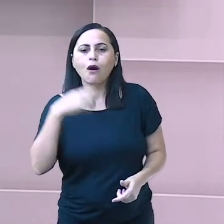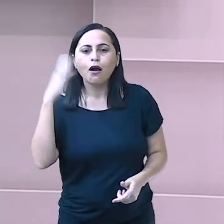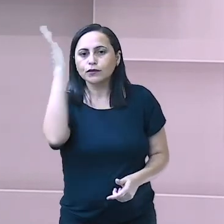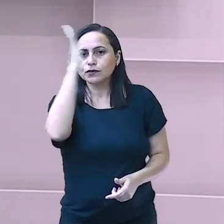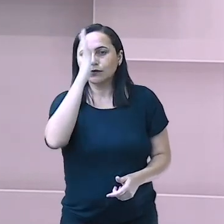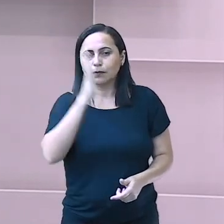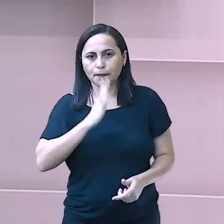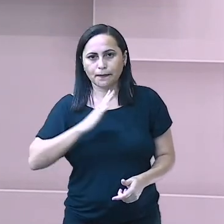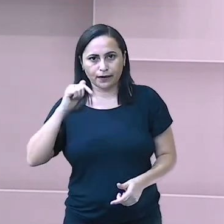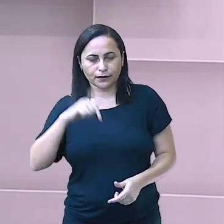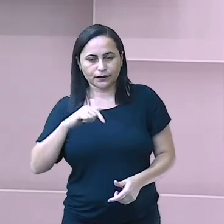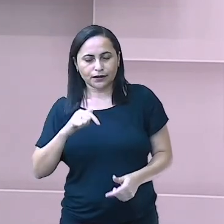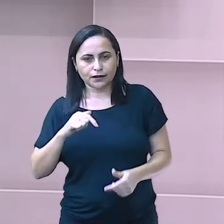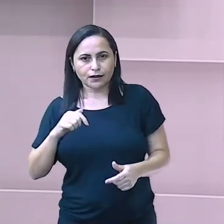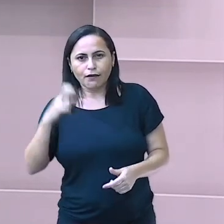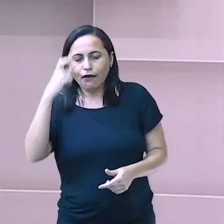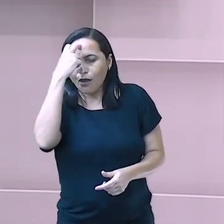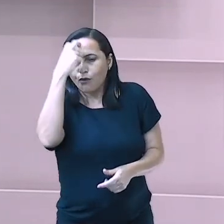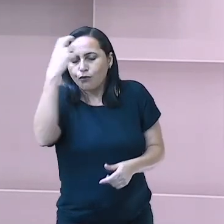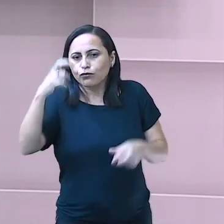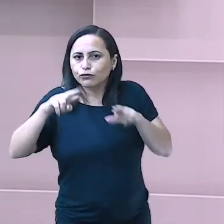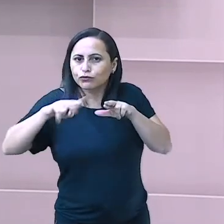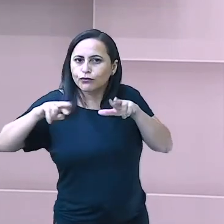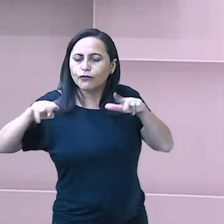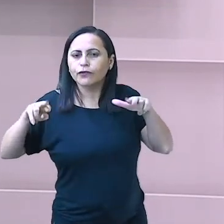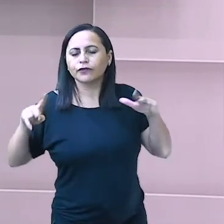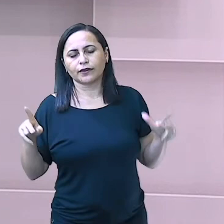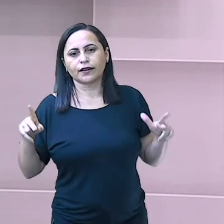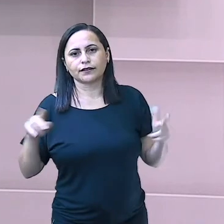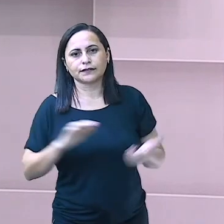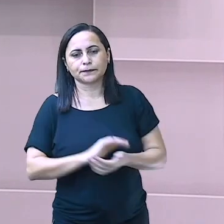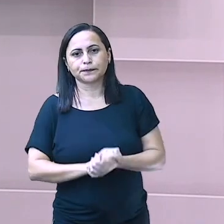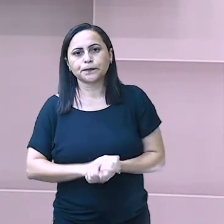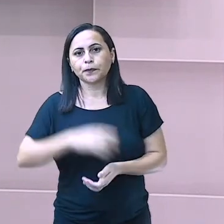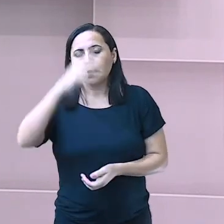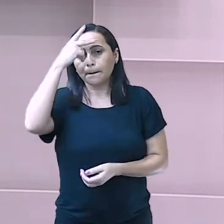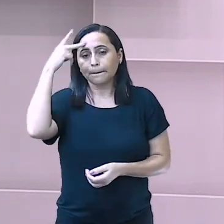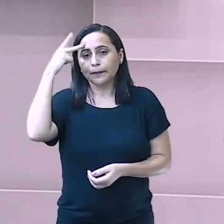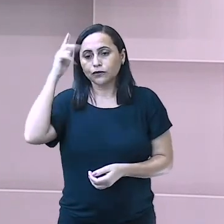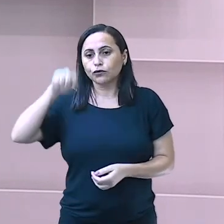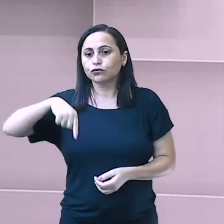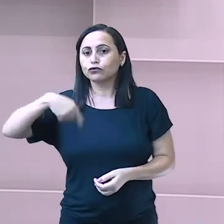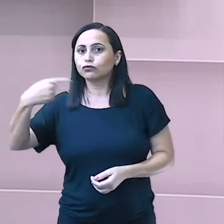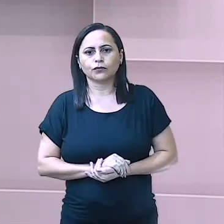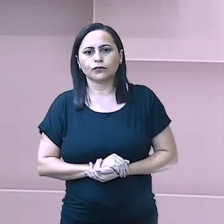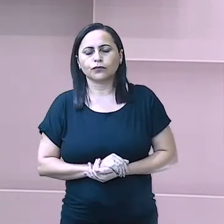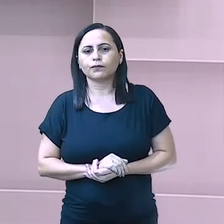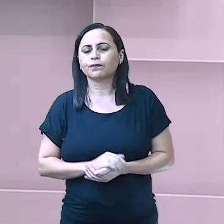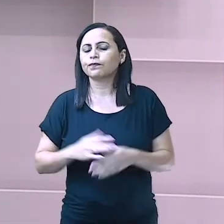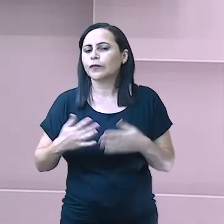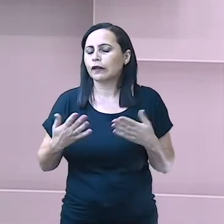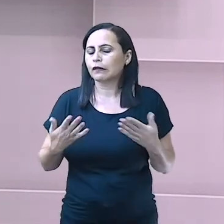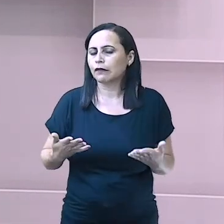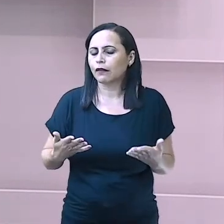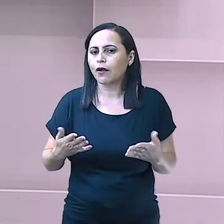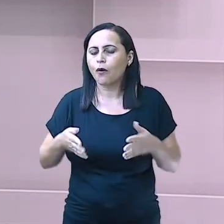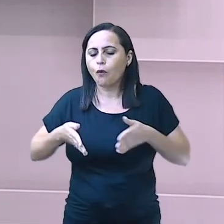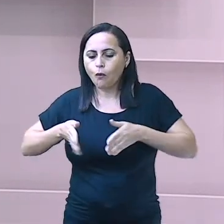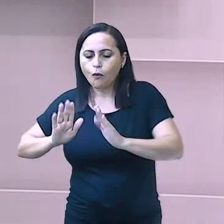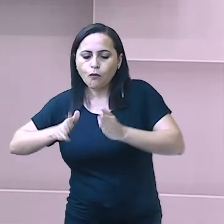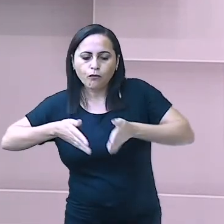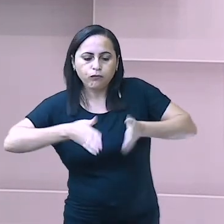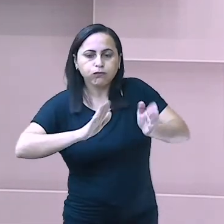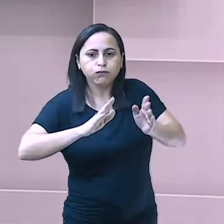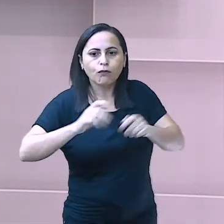Pessoas que moram em outros países, como também nós já vimos aqui nas nossas aulas, né, dessa questão das culturas. Então as rotas